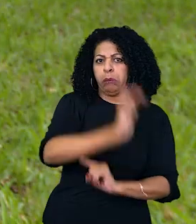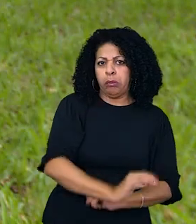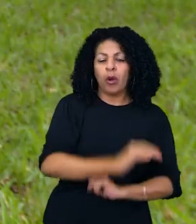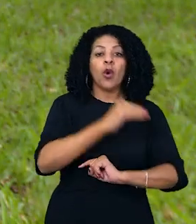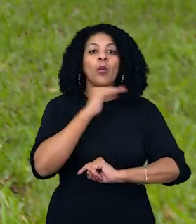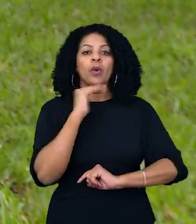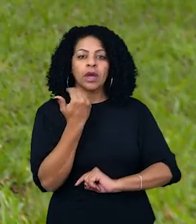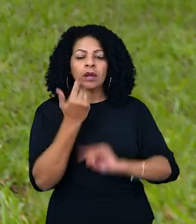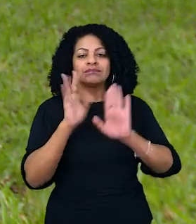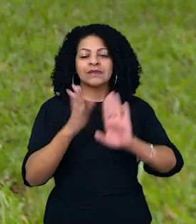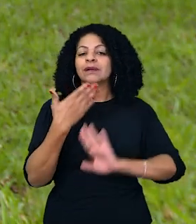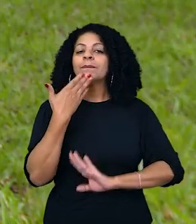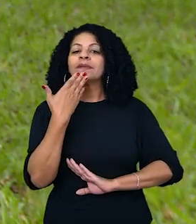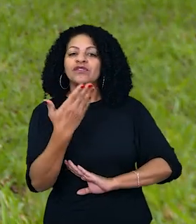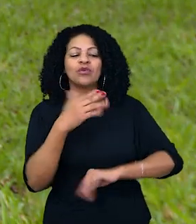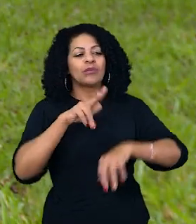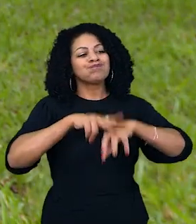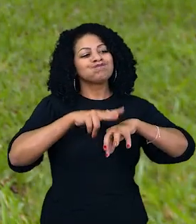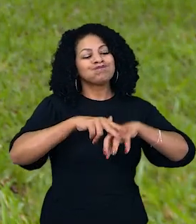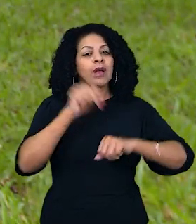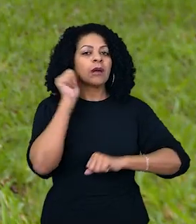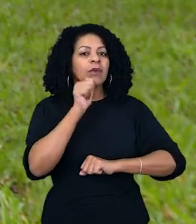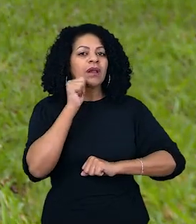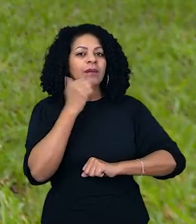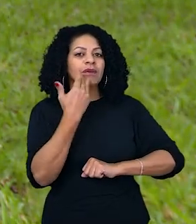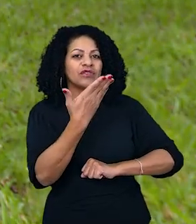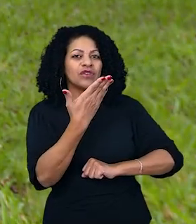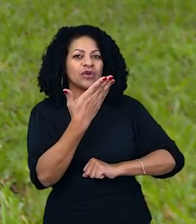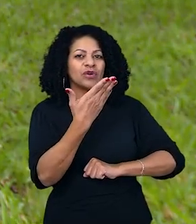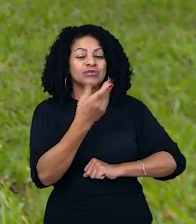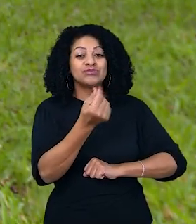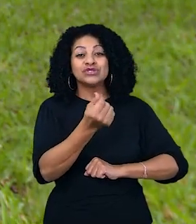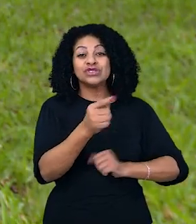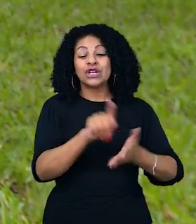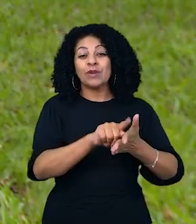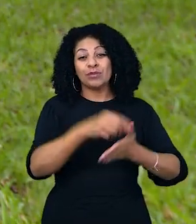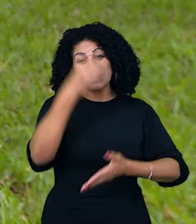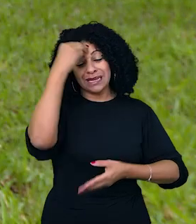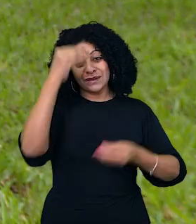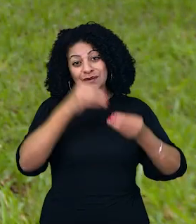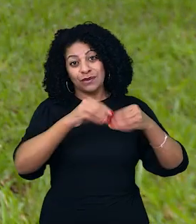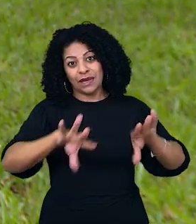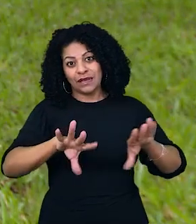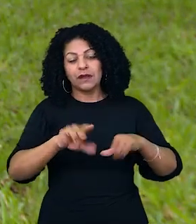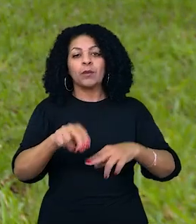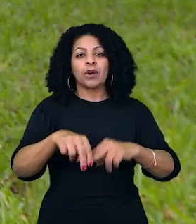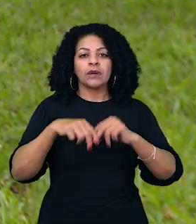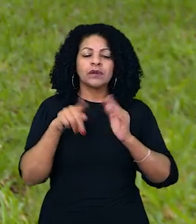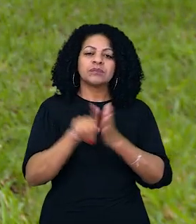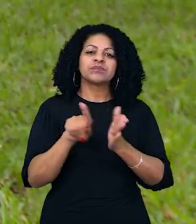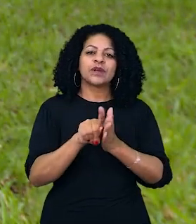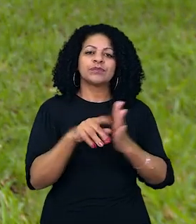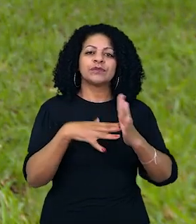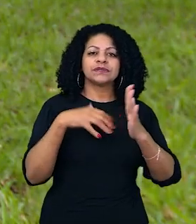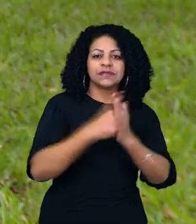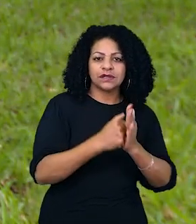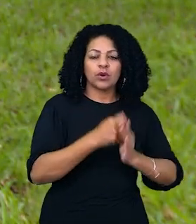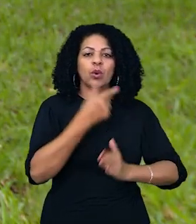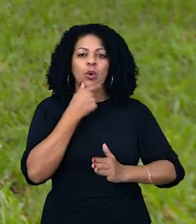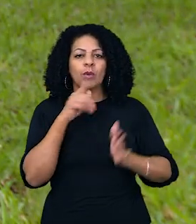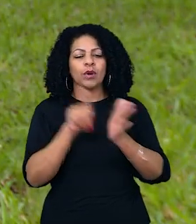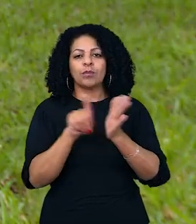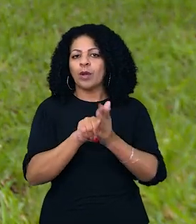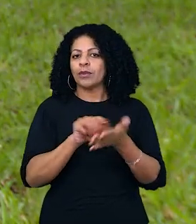indenização por danos morais, a viúva sustentou que a empresa teria culpa pelo acidente. Isso porque o operador não estava usando o equipamento